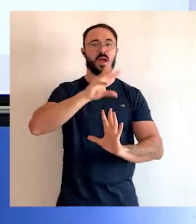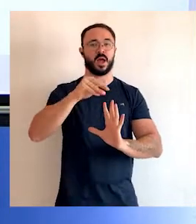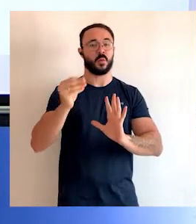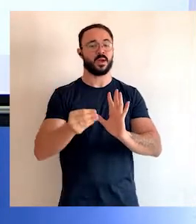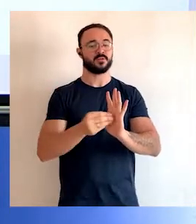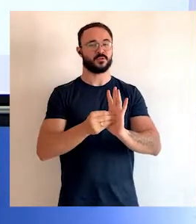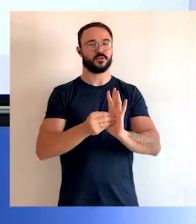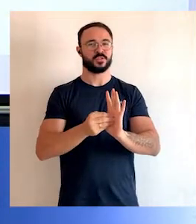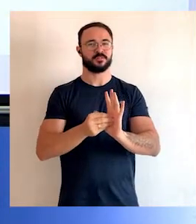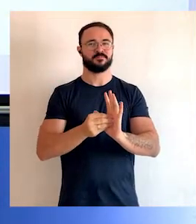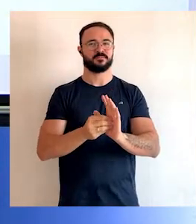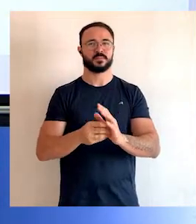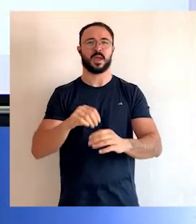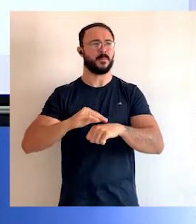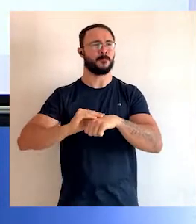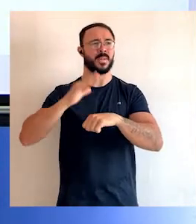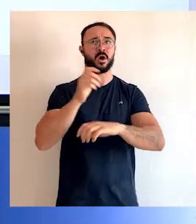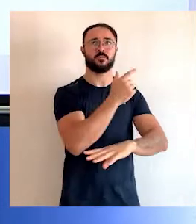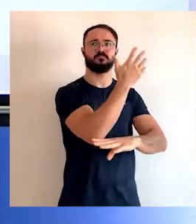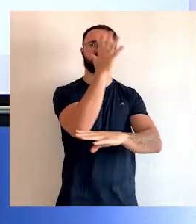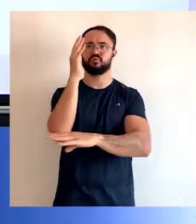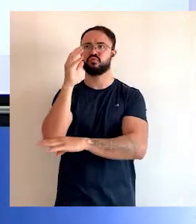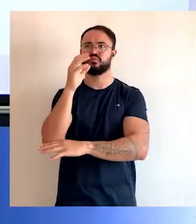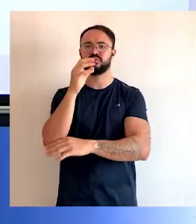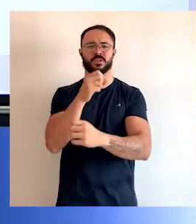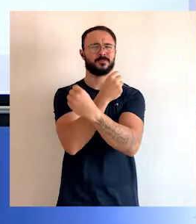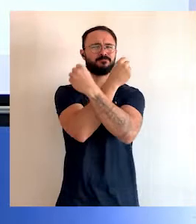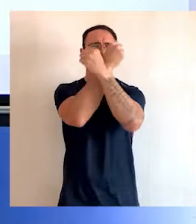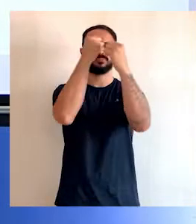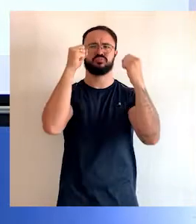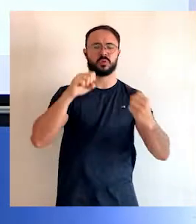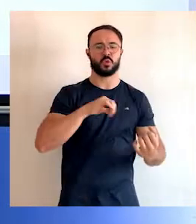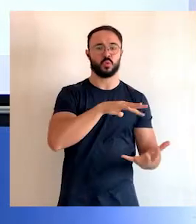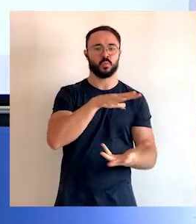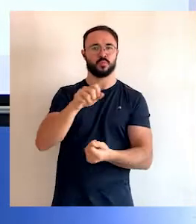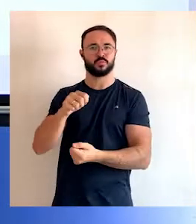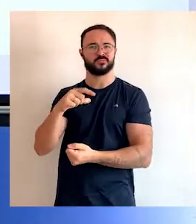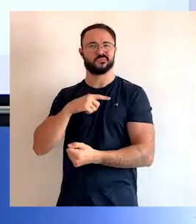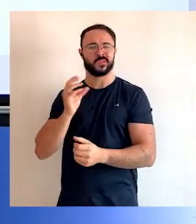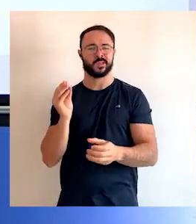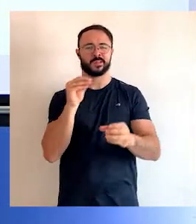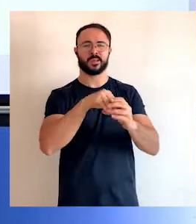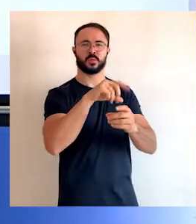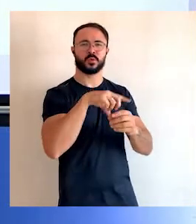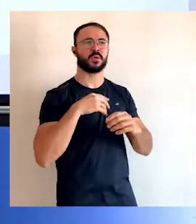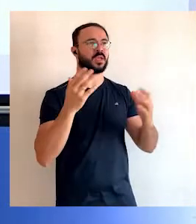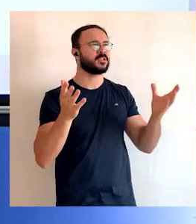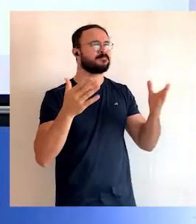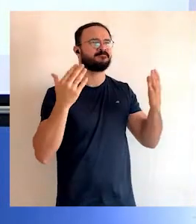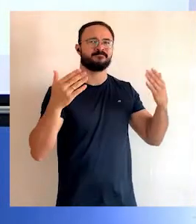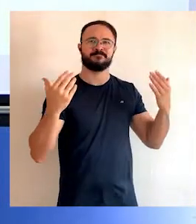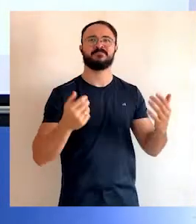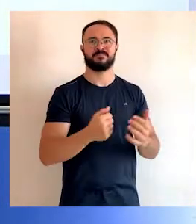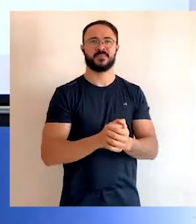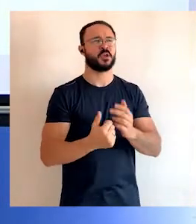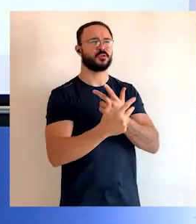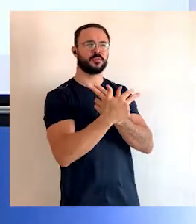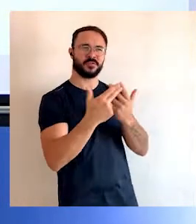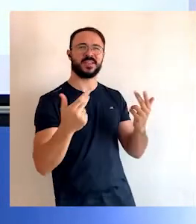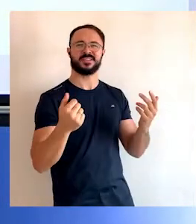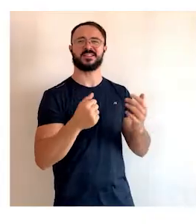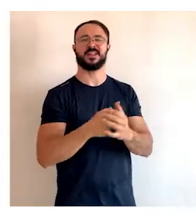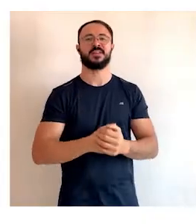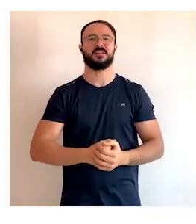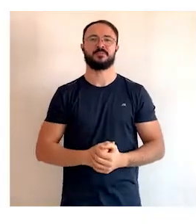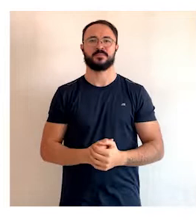tropical do mundo. Ela tem como característica clima quente, úmido e uma rica biodiversidade. Vamos viajar para a